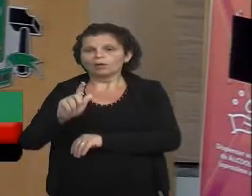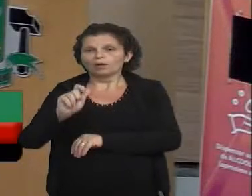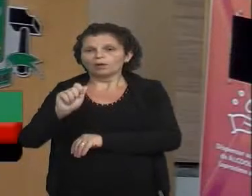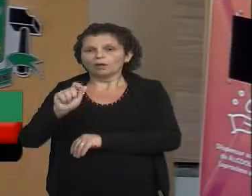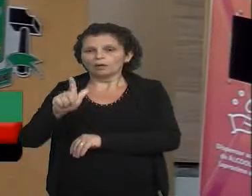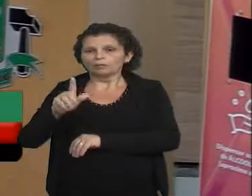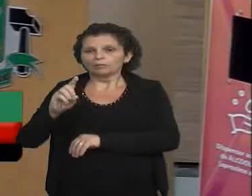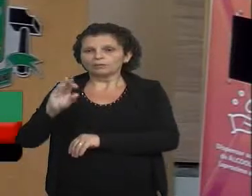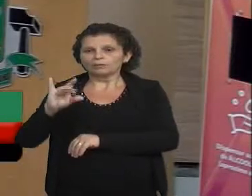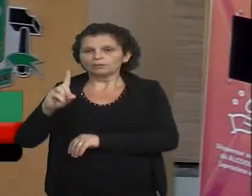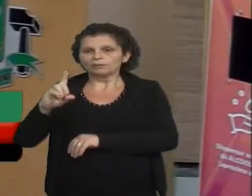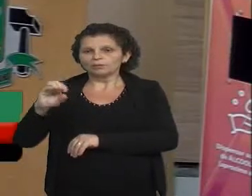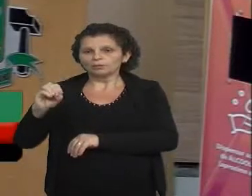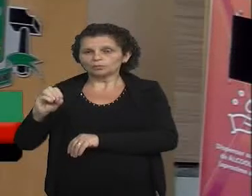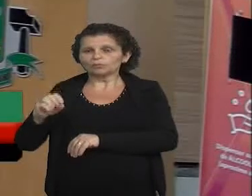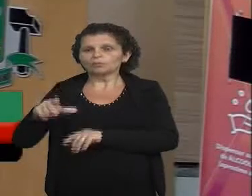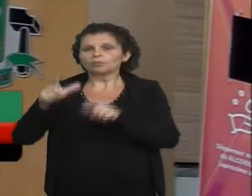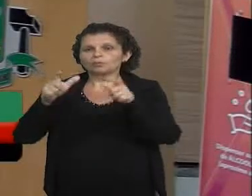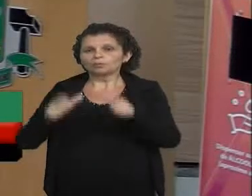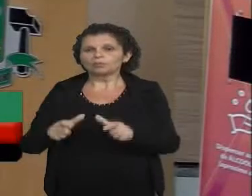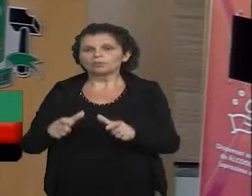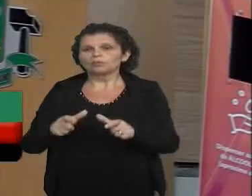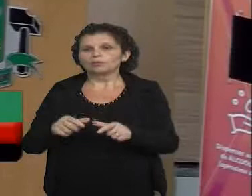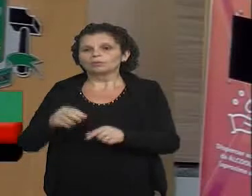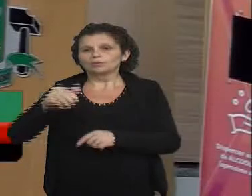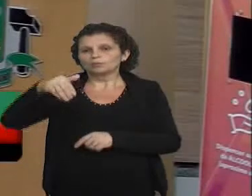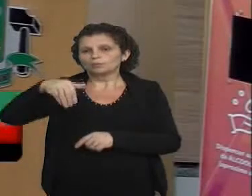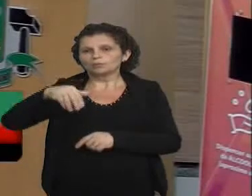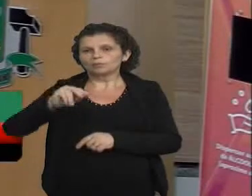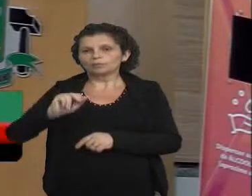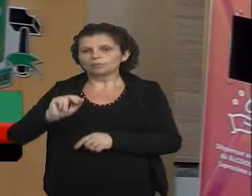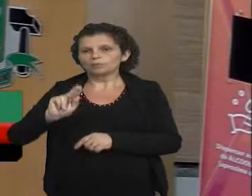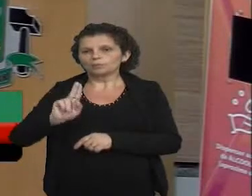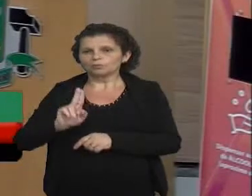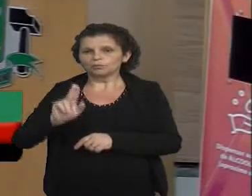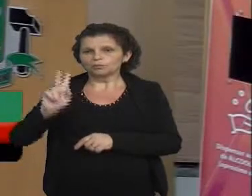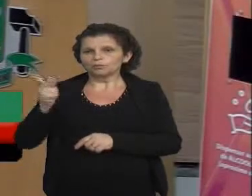de Campos, localizada no Jardim Munhoz Júnior.